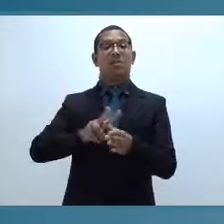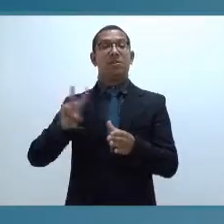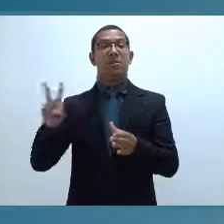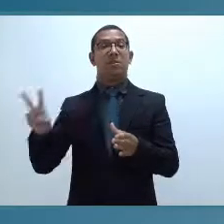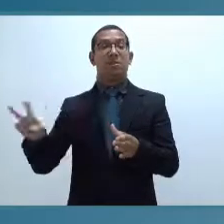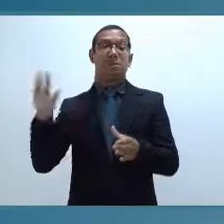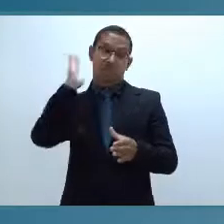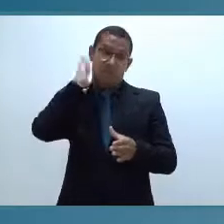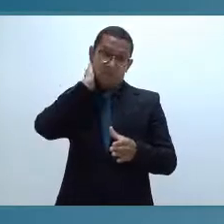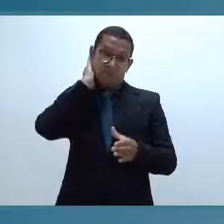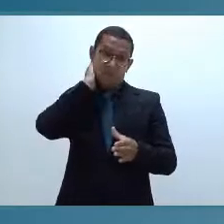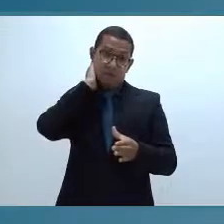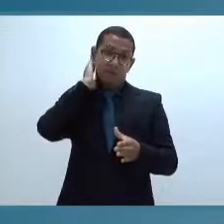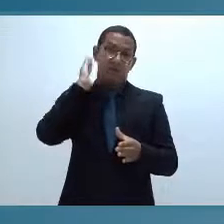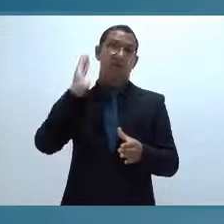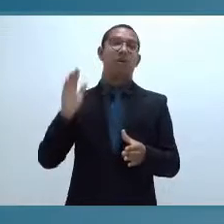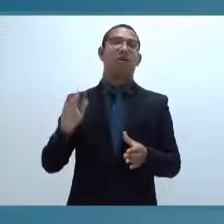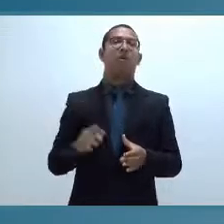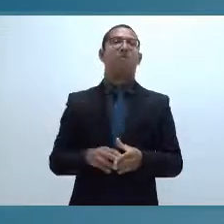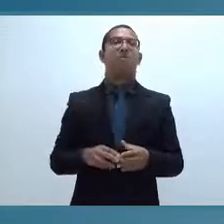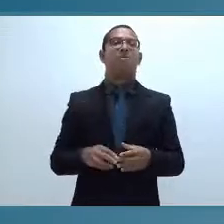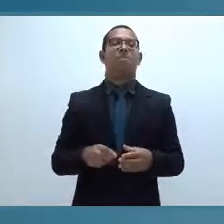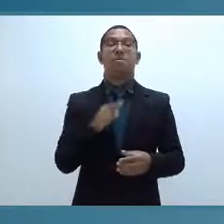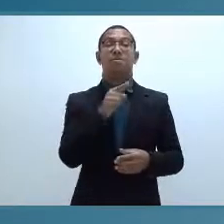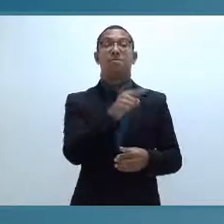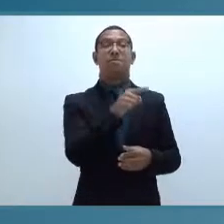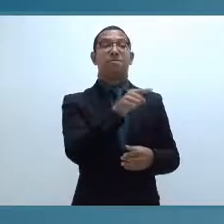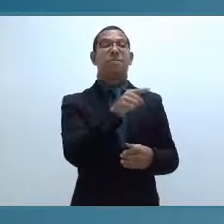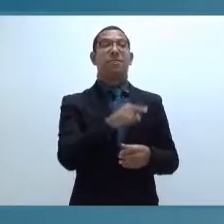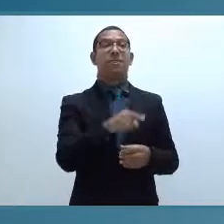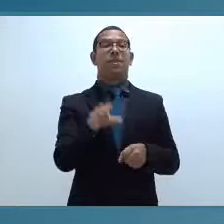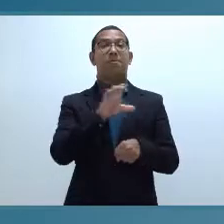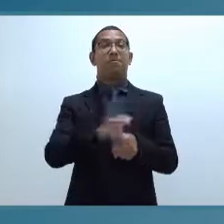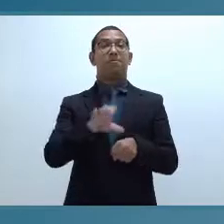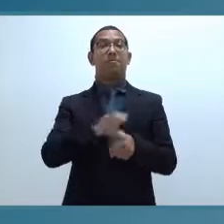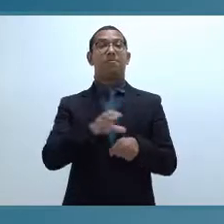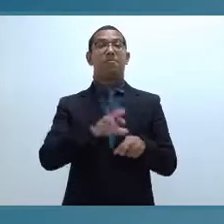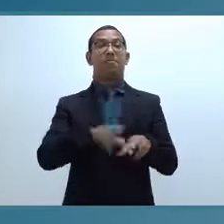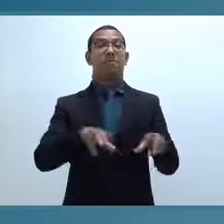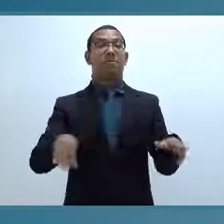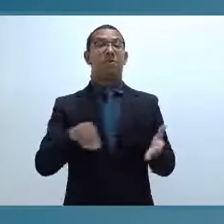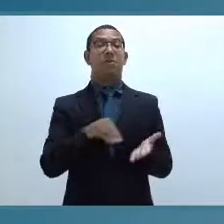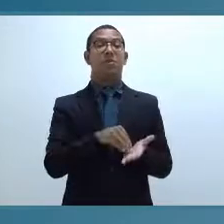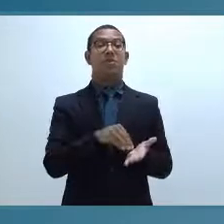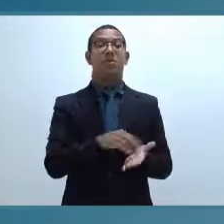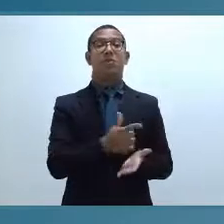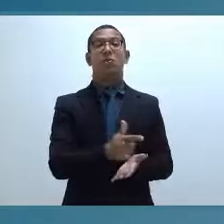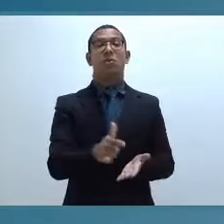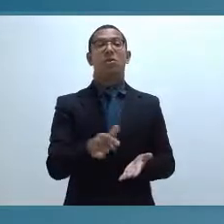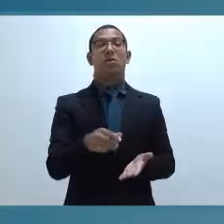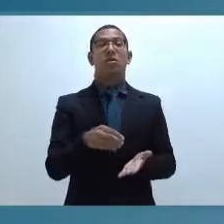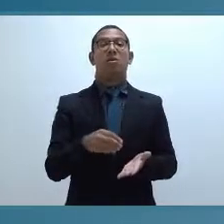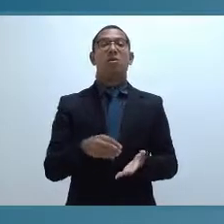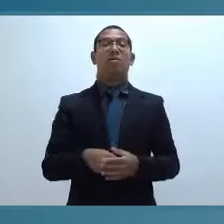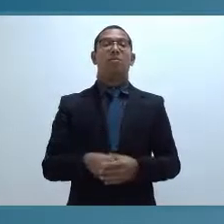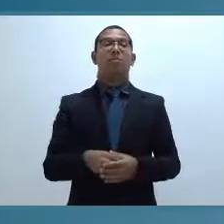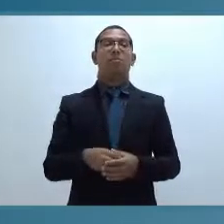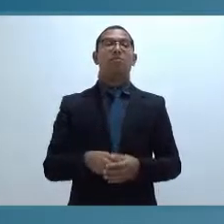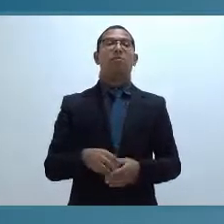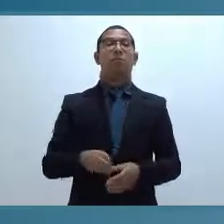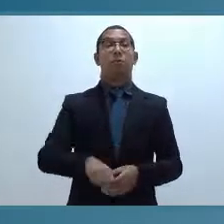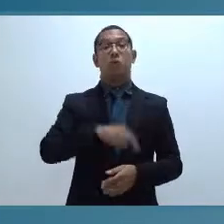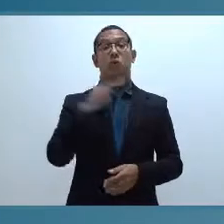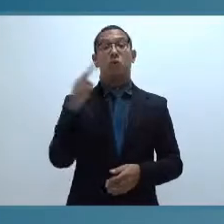Belém, atestando que a magistrada não possui processos concluídos para decisão, despachos ou sentença